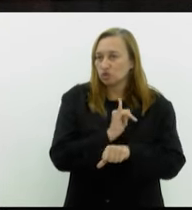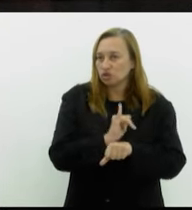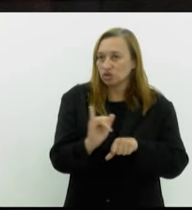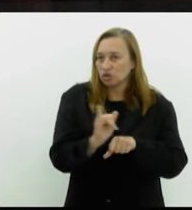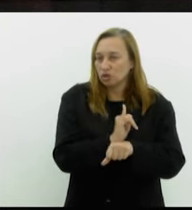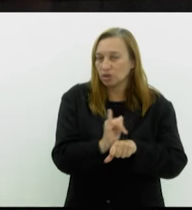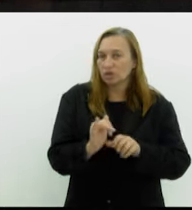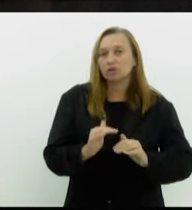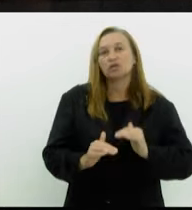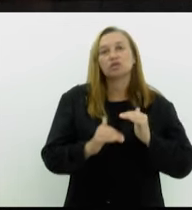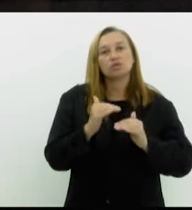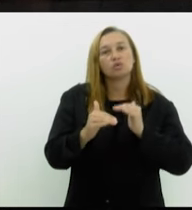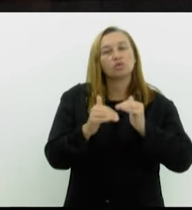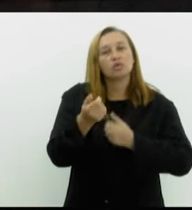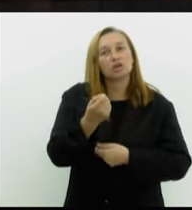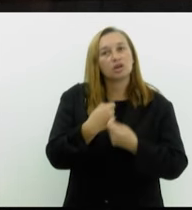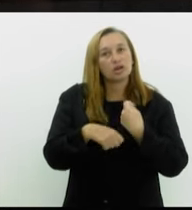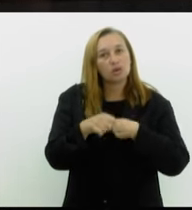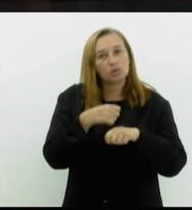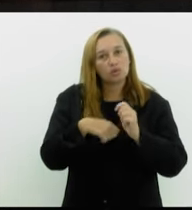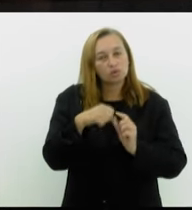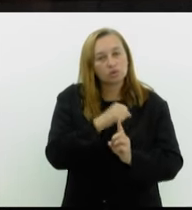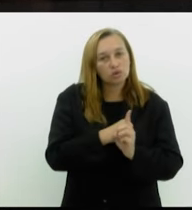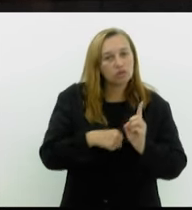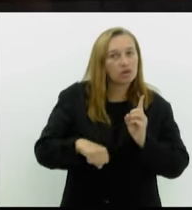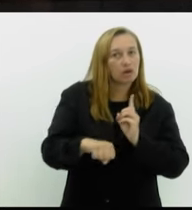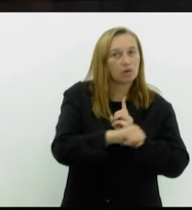Estratégico de Desenvolvimento Econômico e Social,